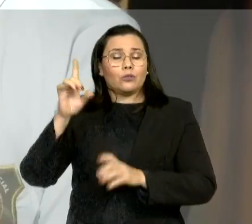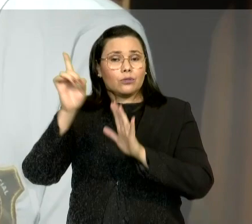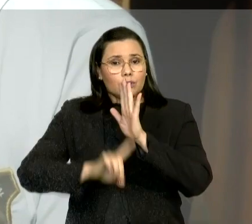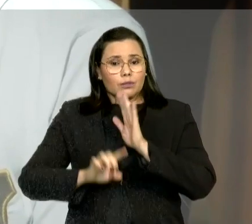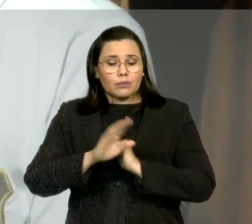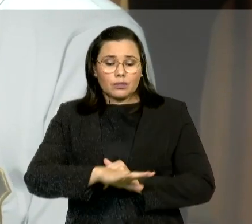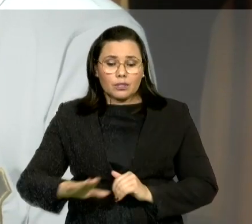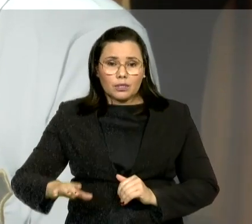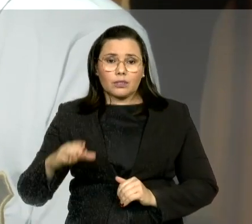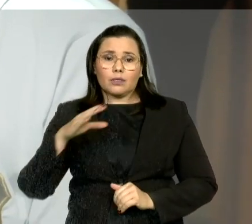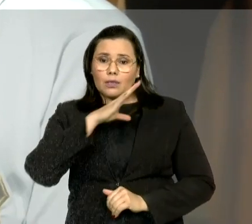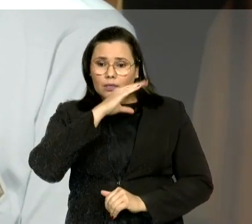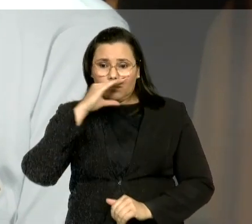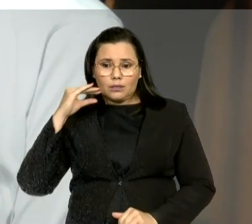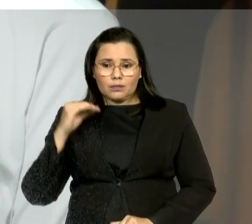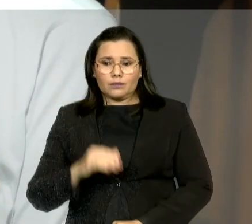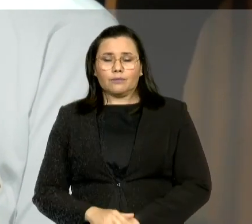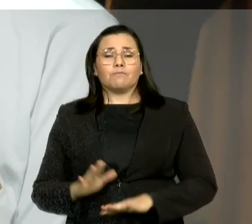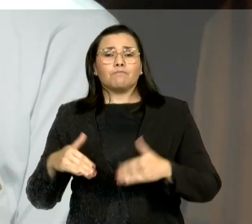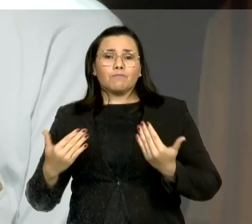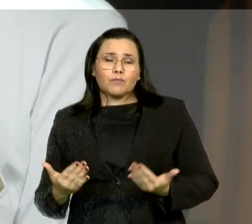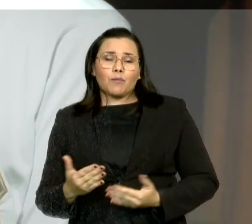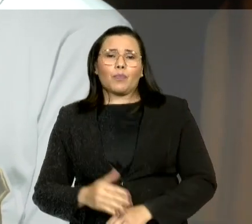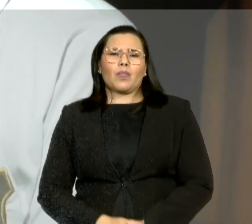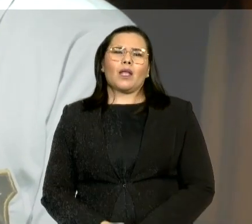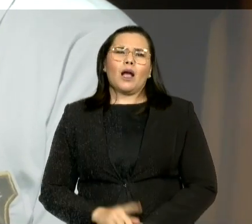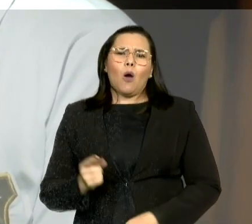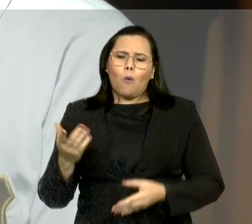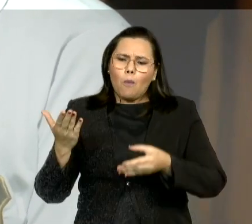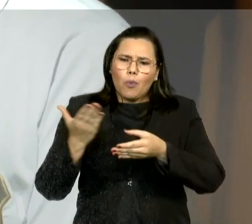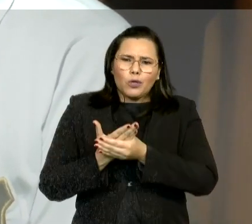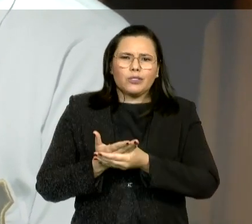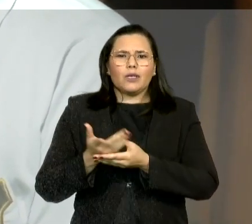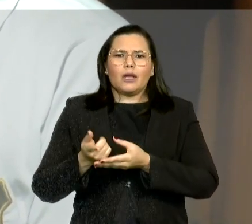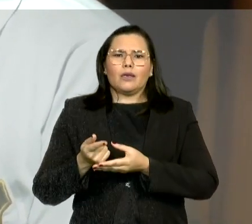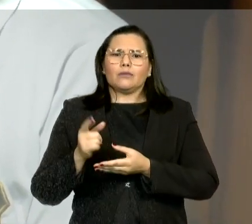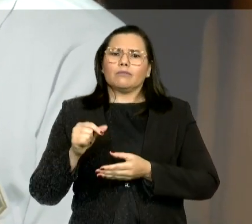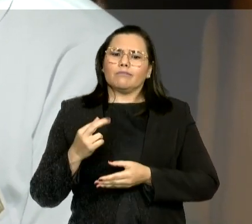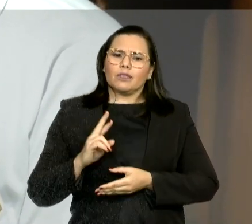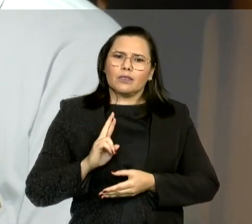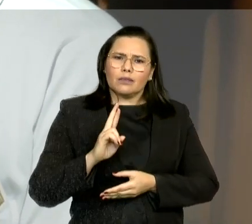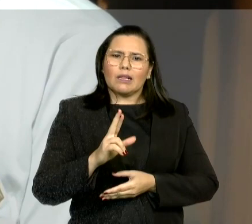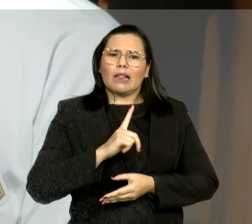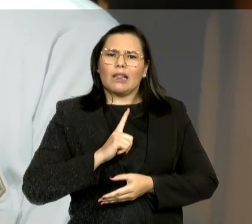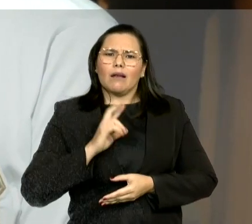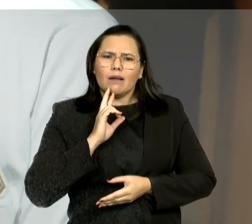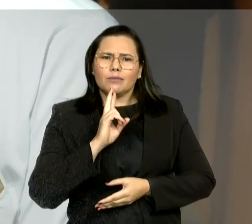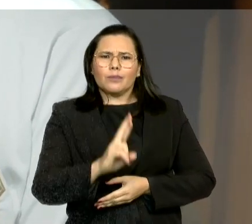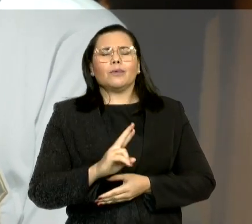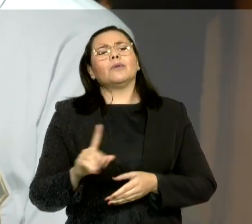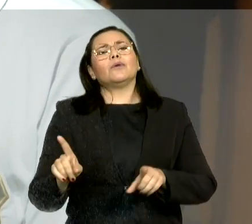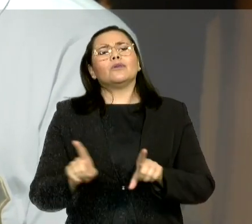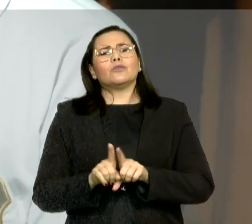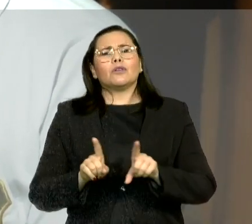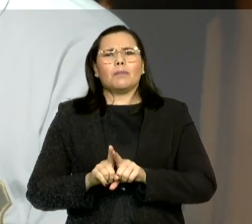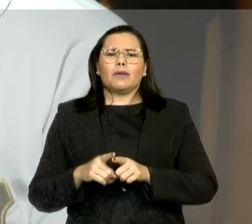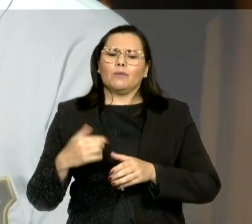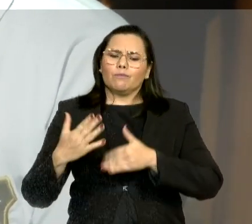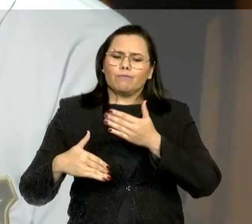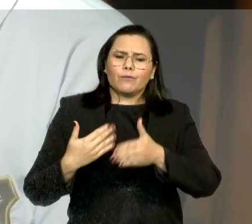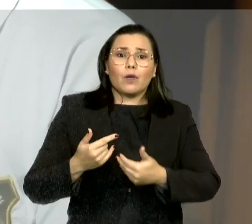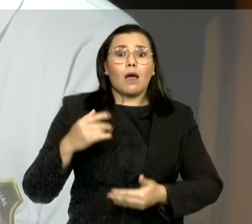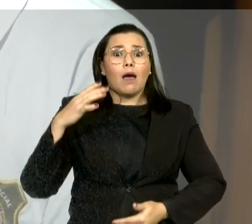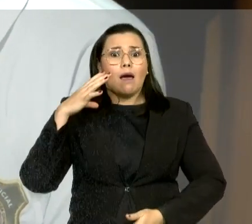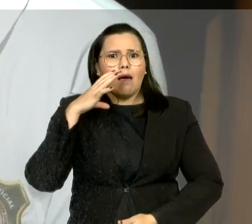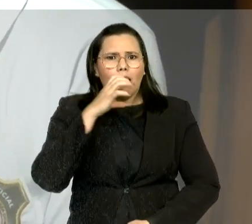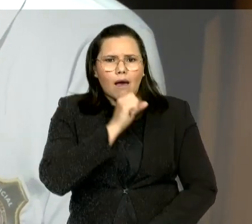adolescentes. No momento em que você dá resultados, né, oferece resultados para a investigação,